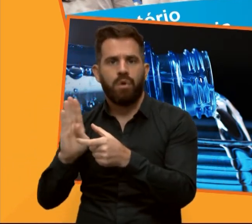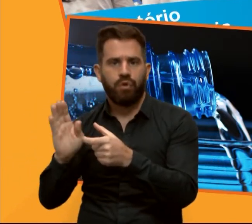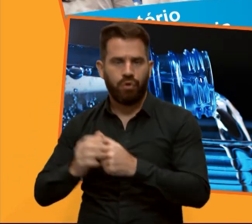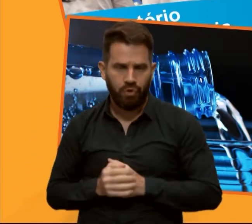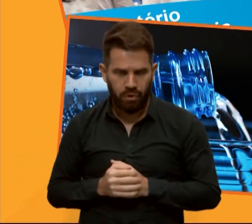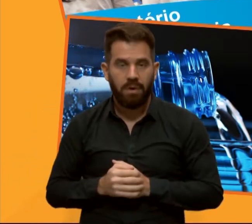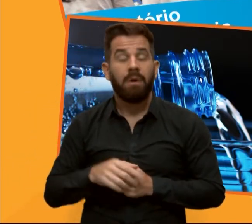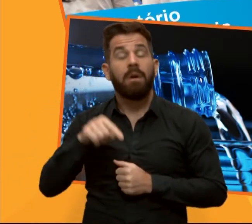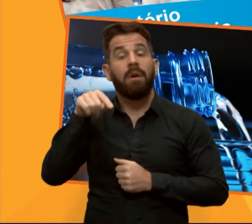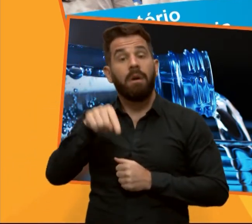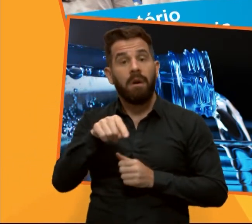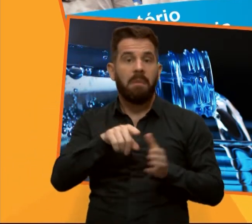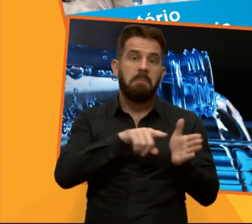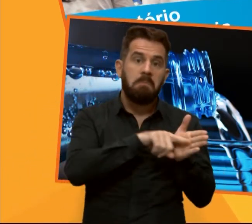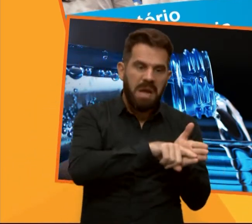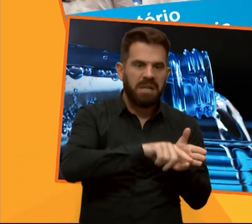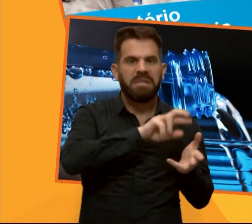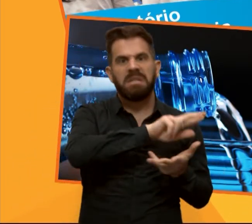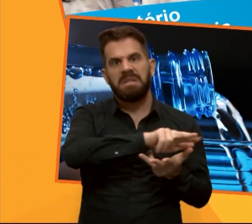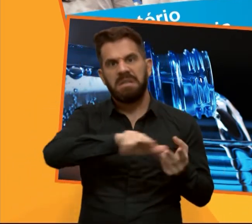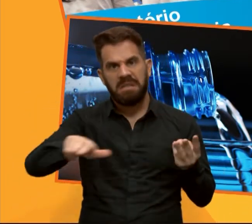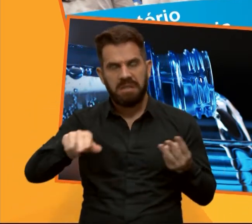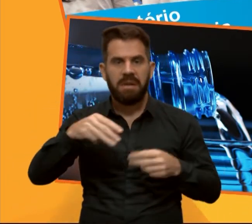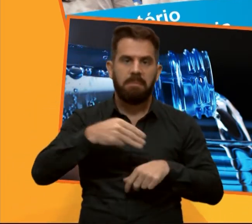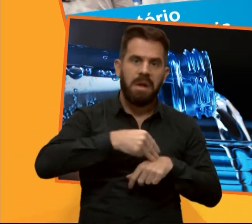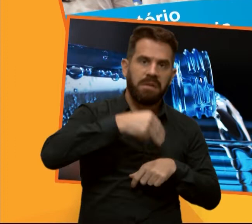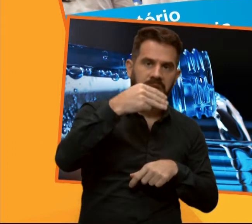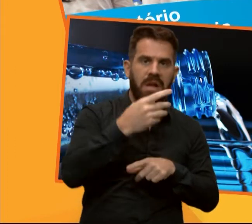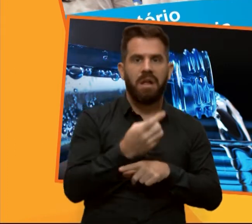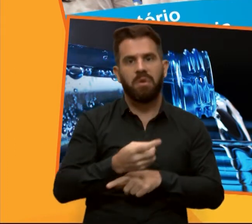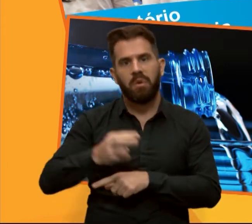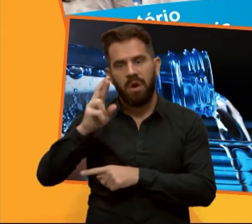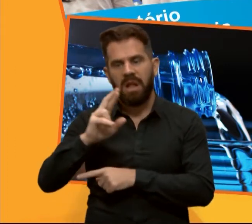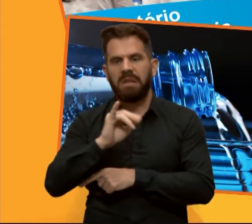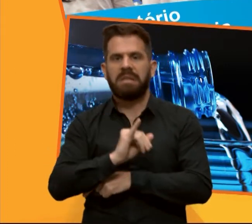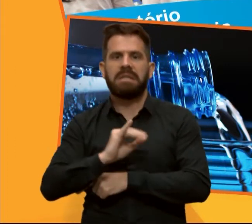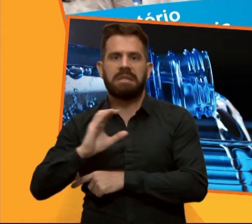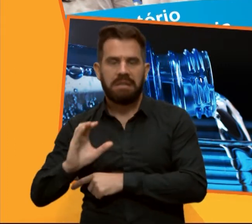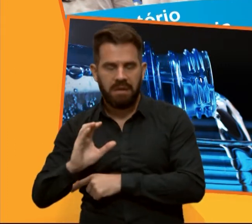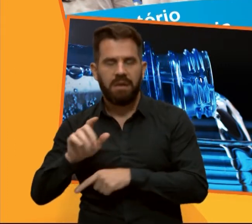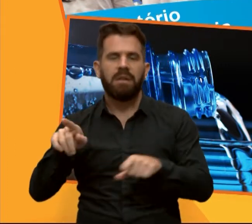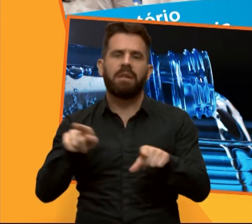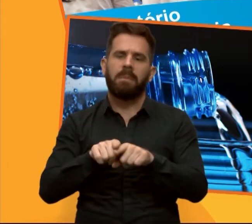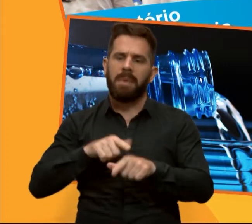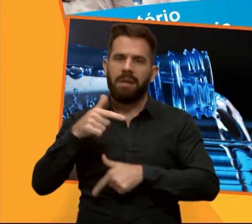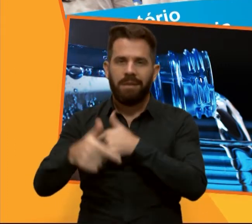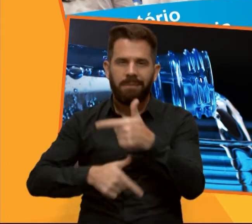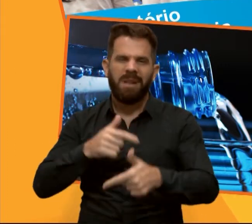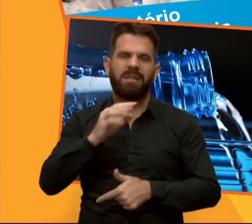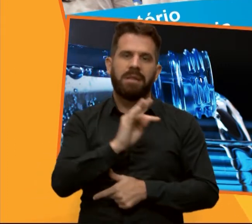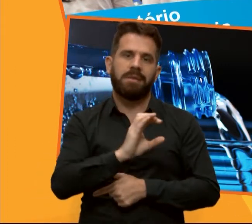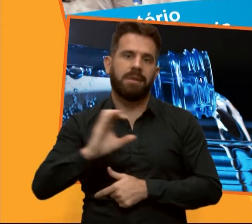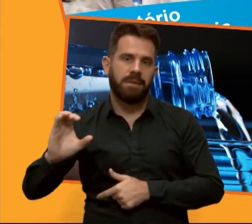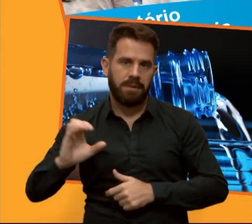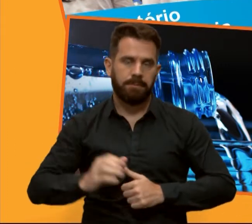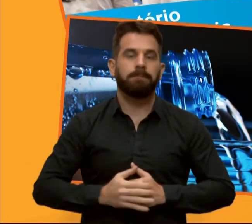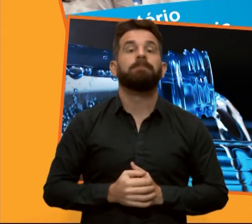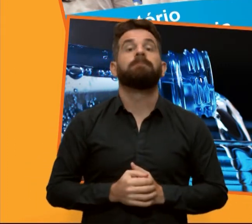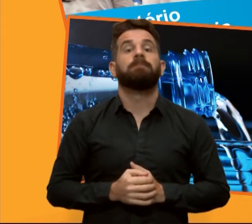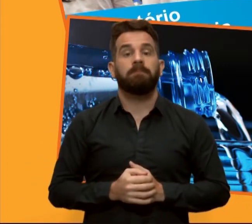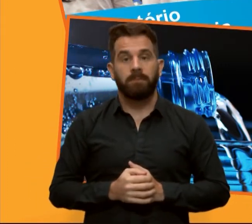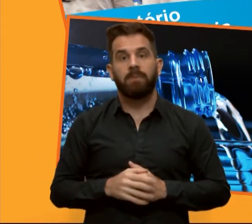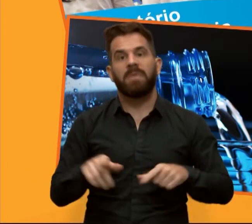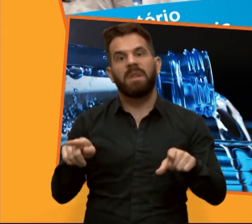de doutorado, mestrado, iniciação científica e trabalho de conclusão de curso, além